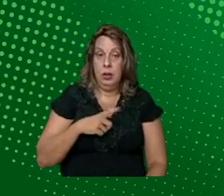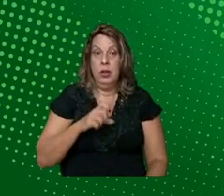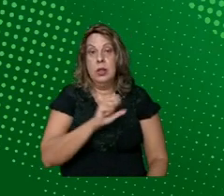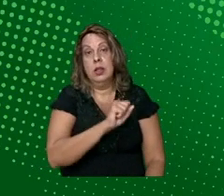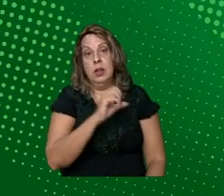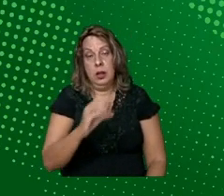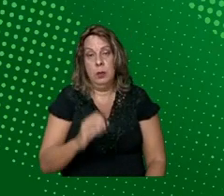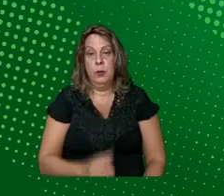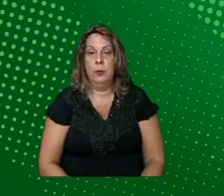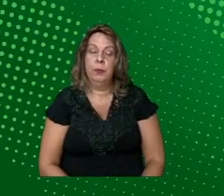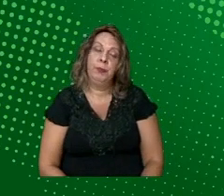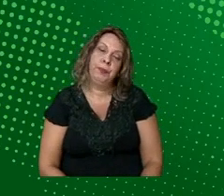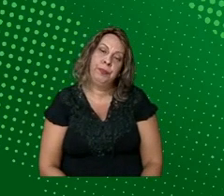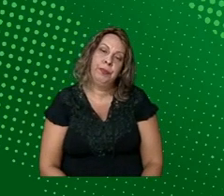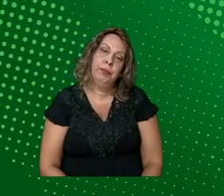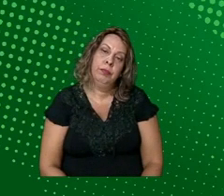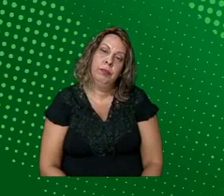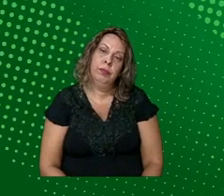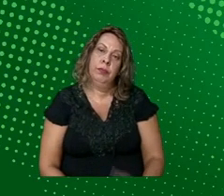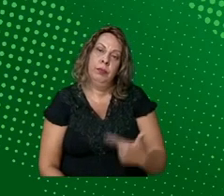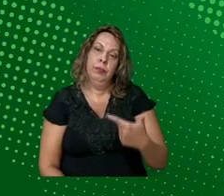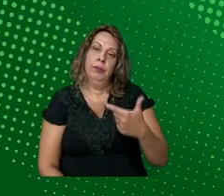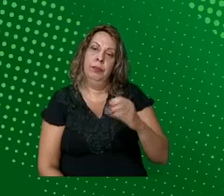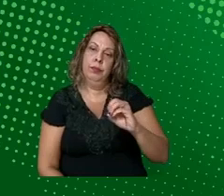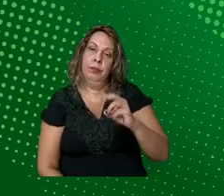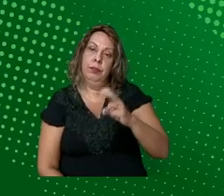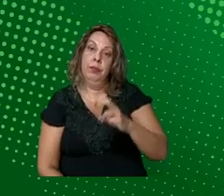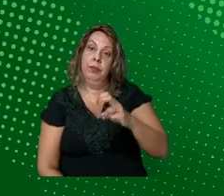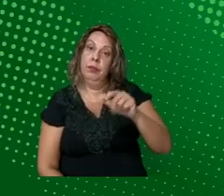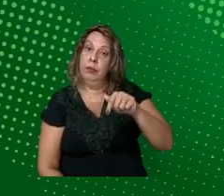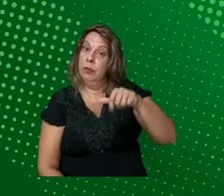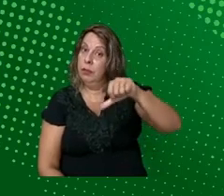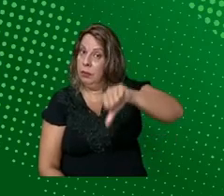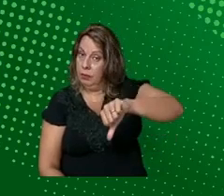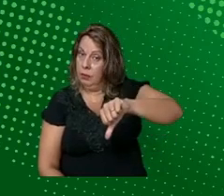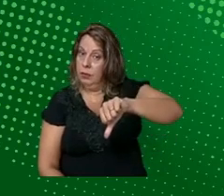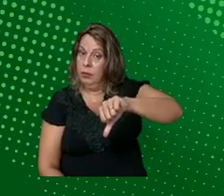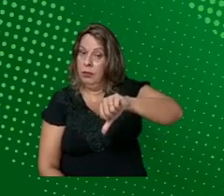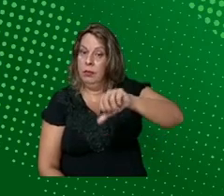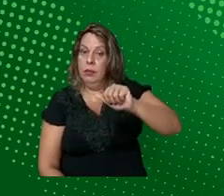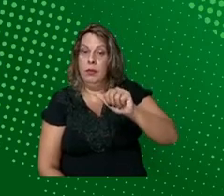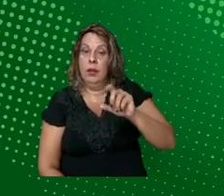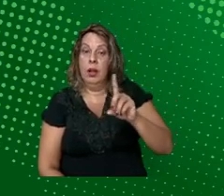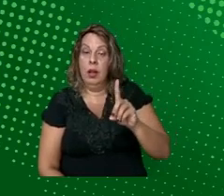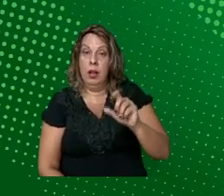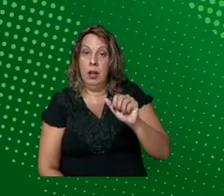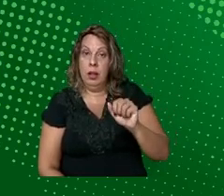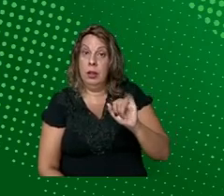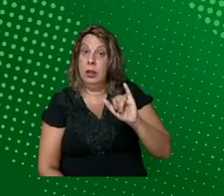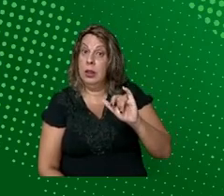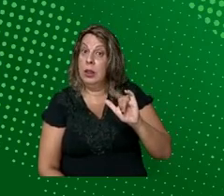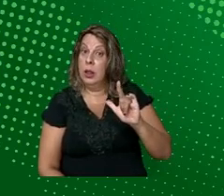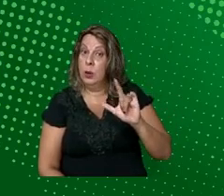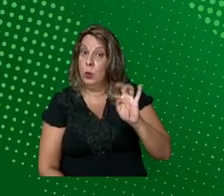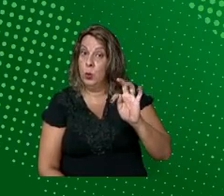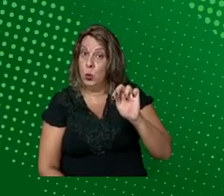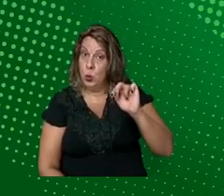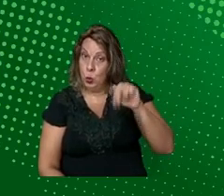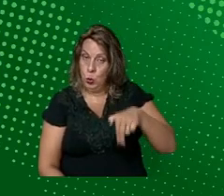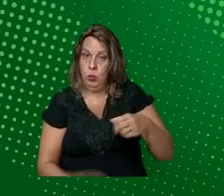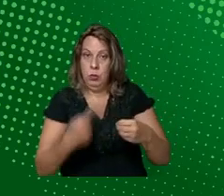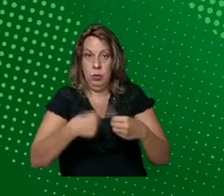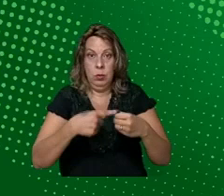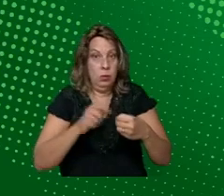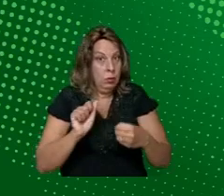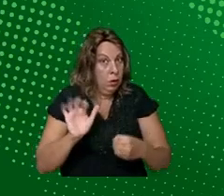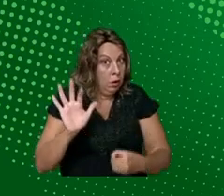Campos. Parabéns! Parabéns também para o título 205579, Adailton Reis de Souza, da cidade de Lagarto,